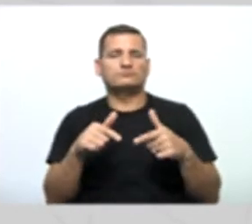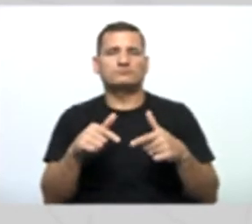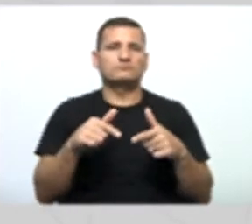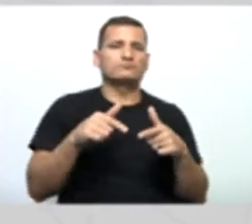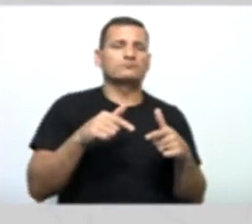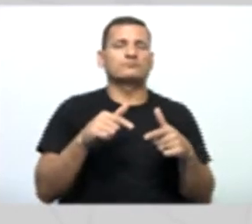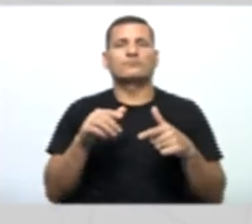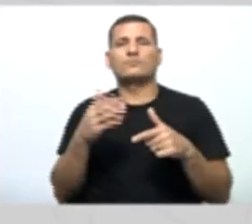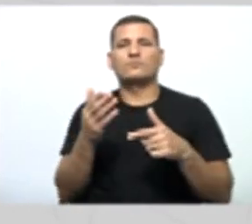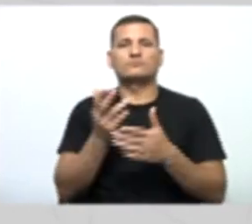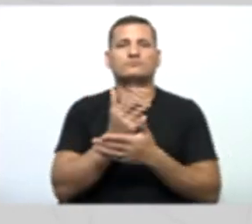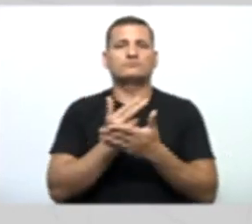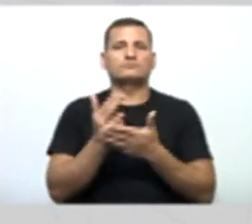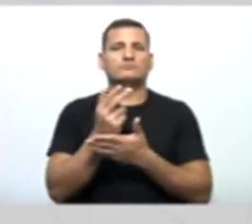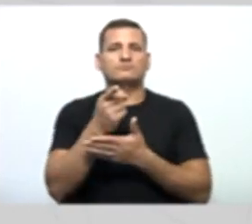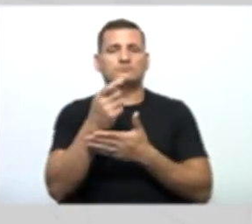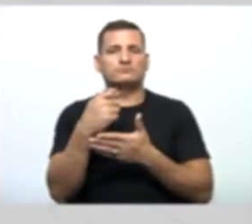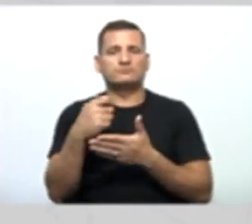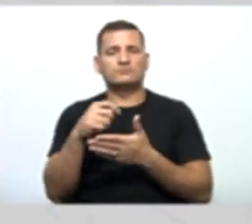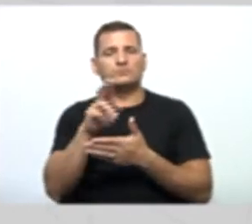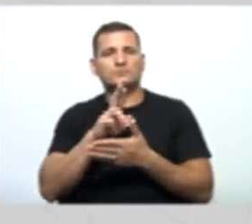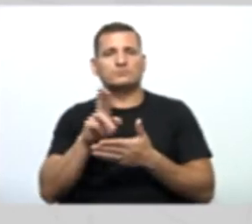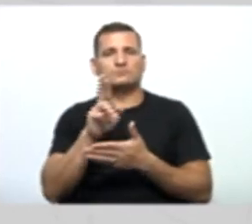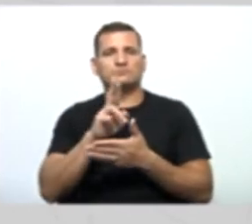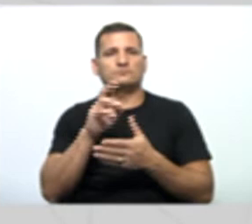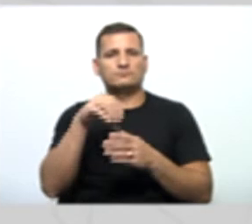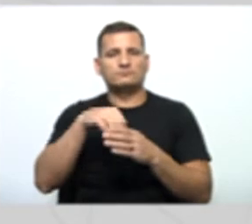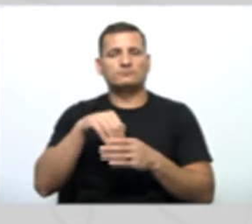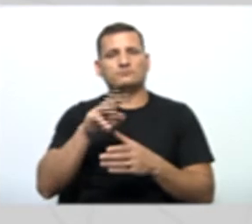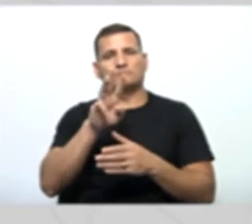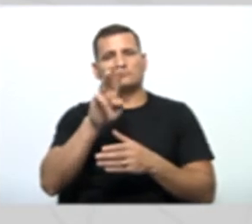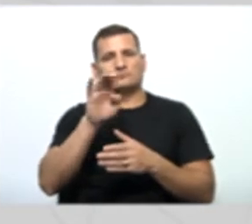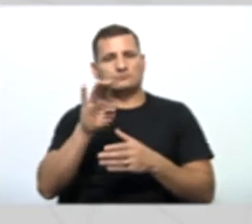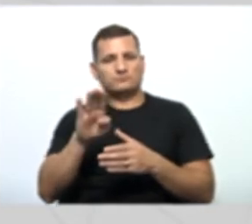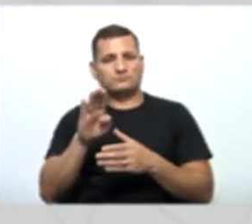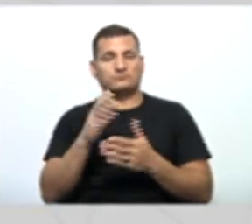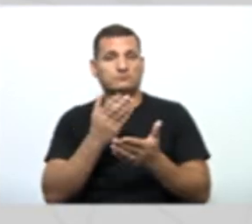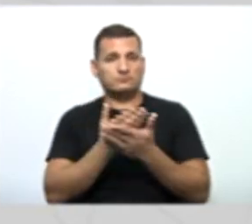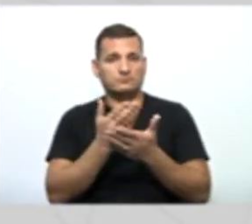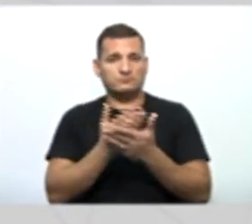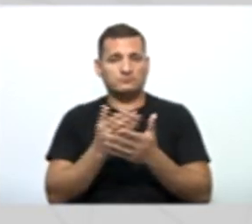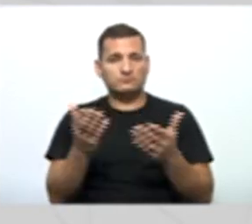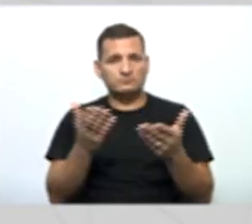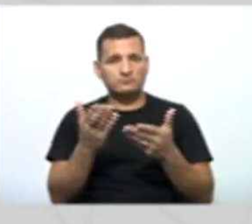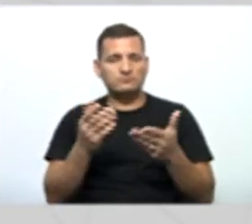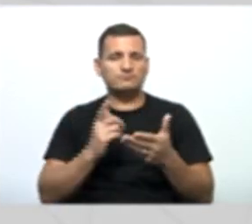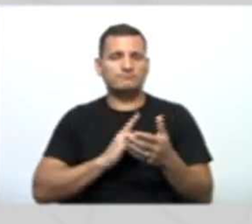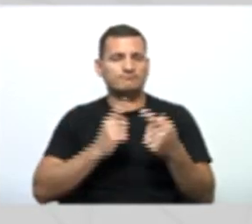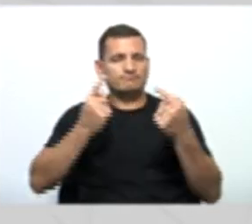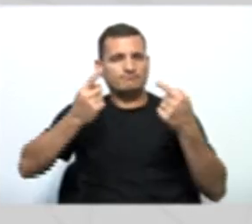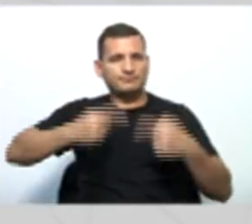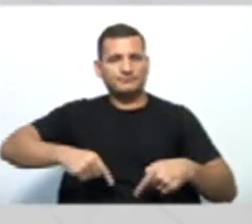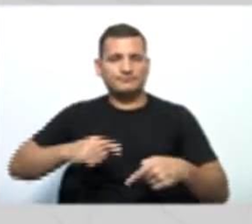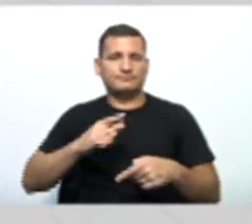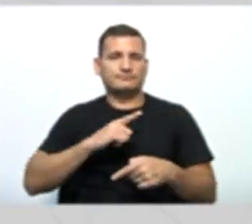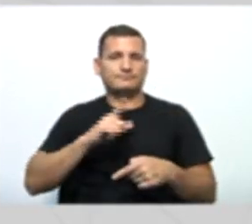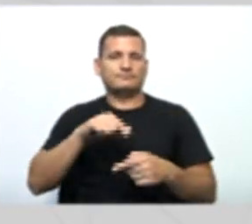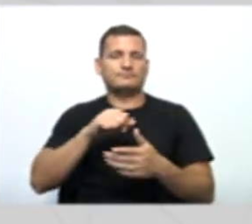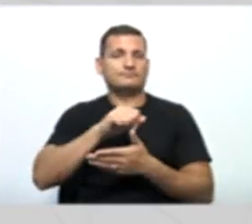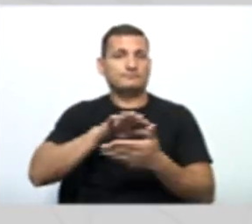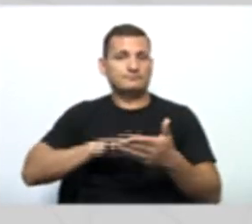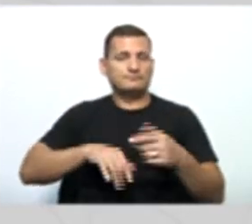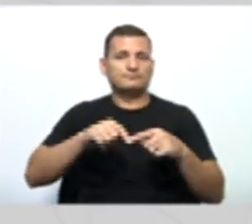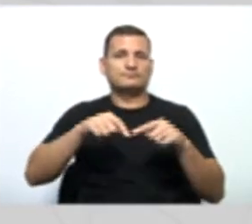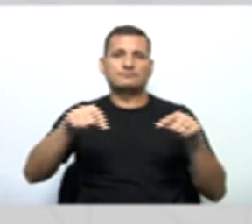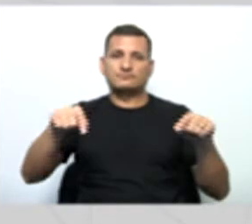com... Quais são os designs que você tem que utilizar para a web? E a aula de hoje vai ter um desafio, que é a atividade em sala.